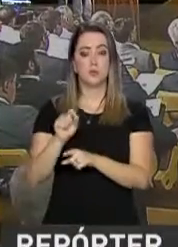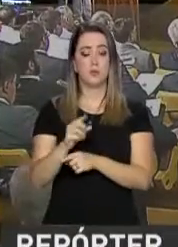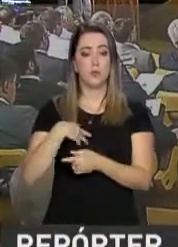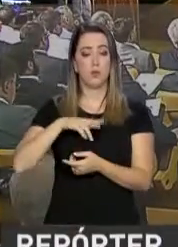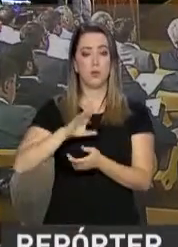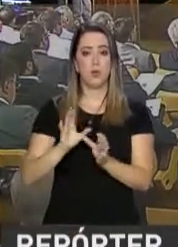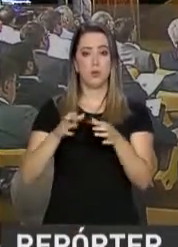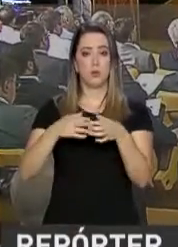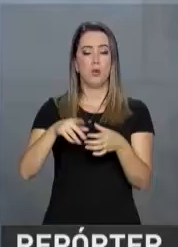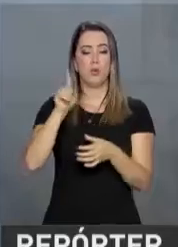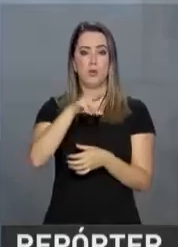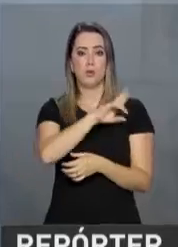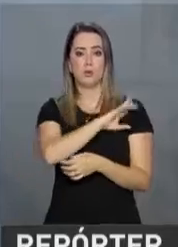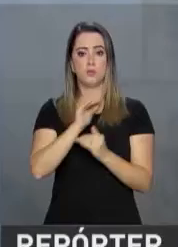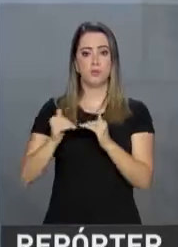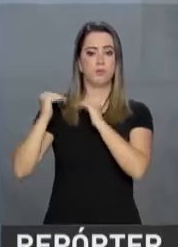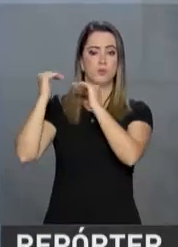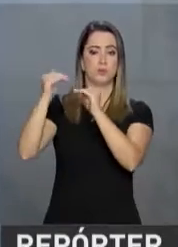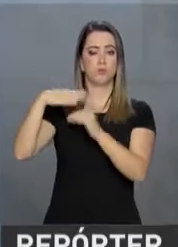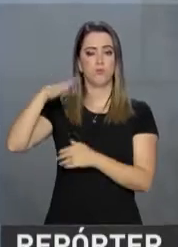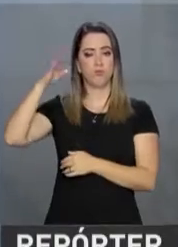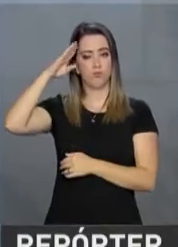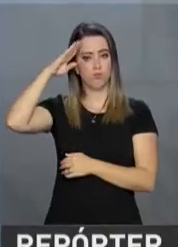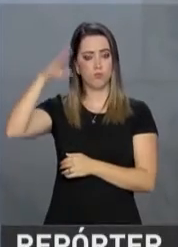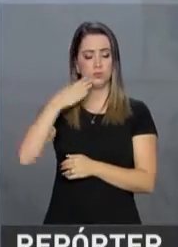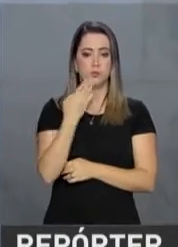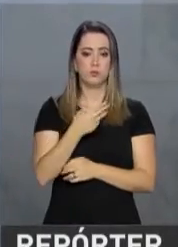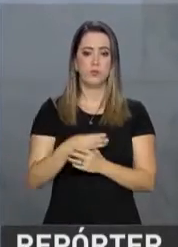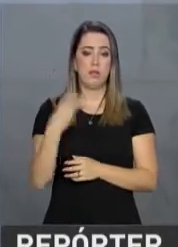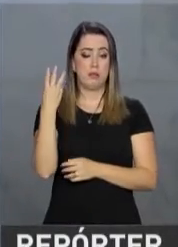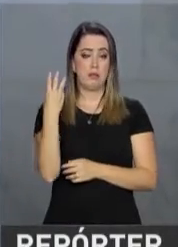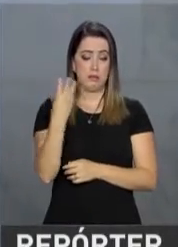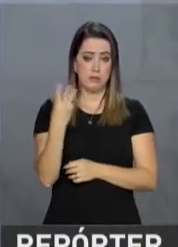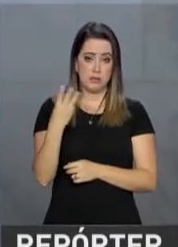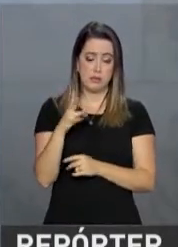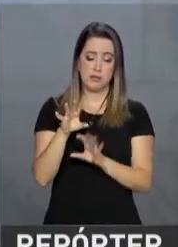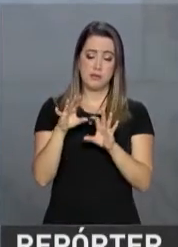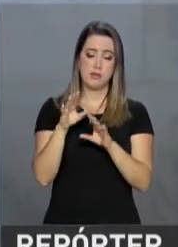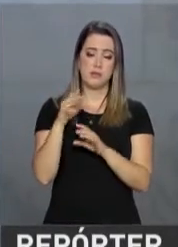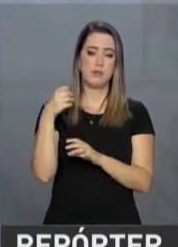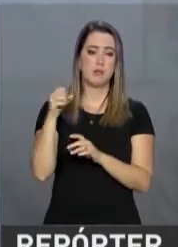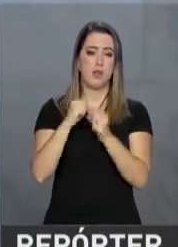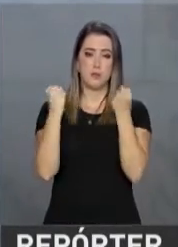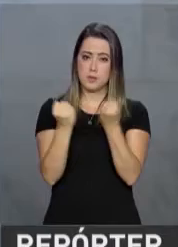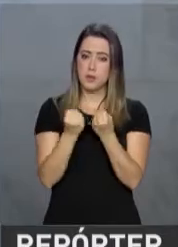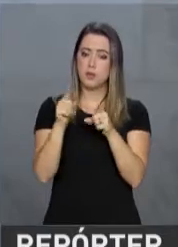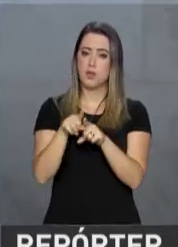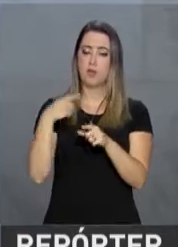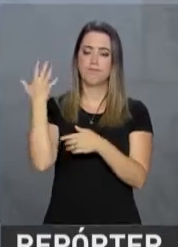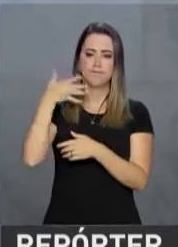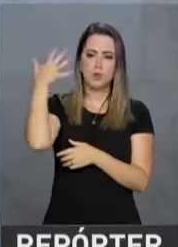maior das forças armadas este seminário é a terceira edição de uma série de debates que vêm sendo promovidos pelo governo